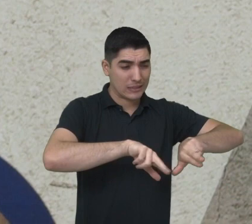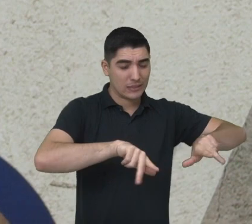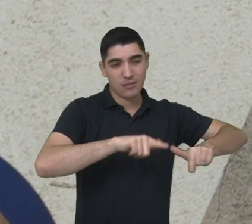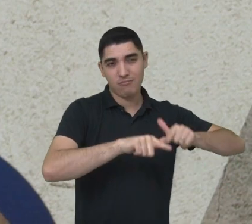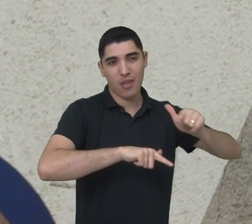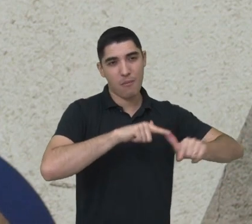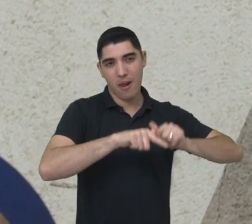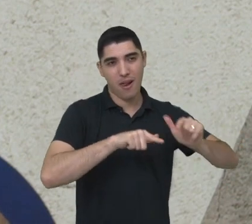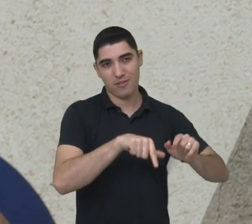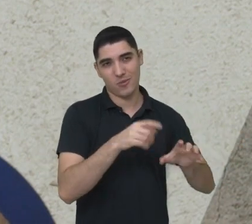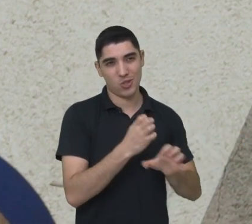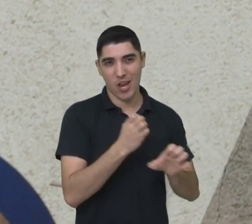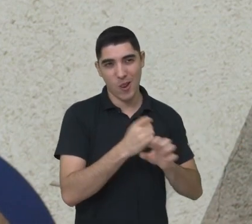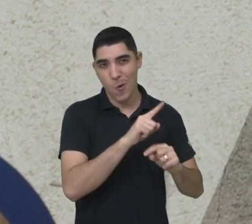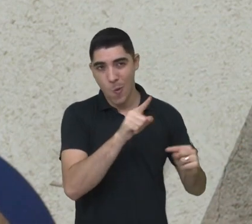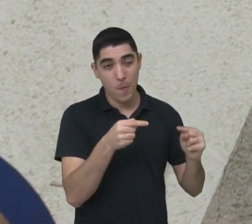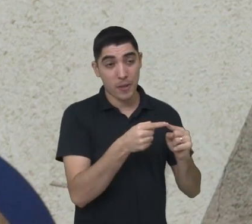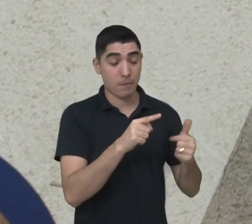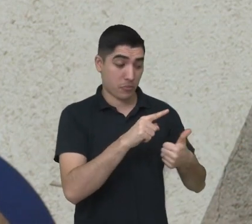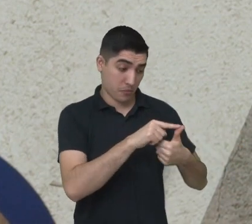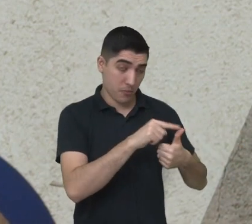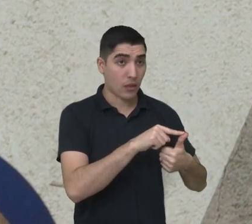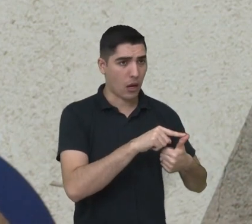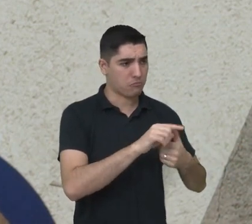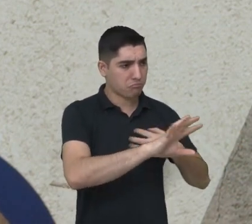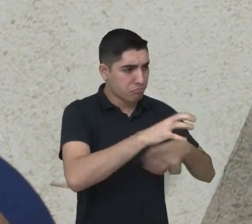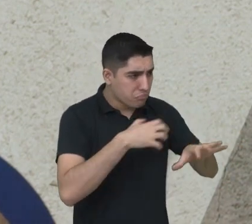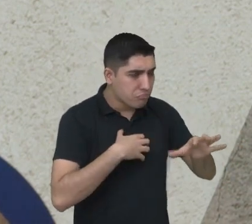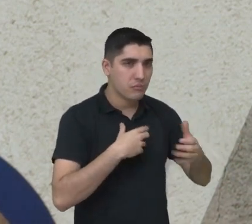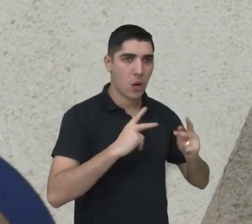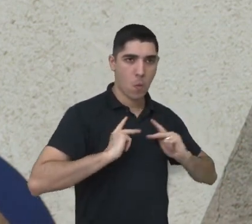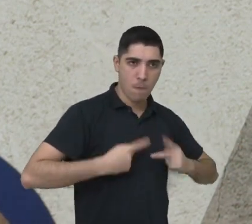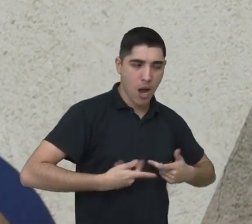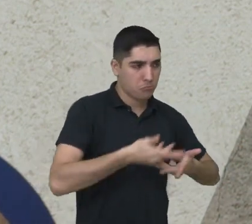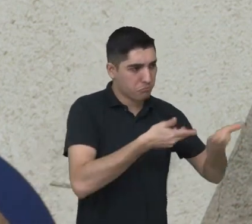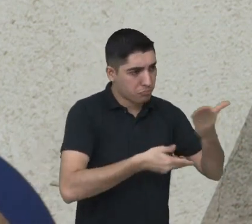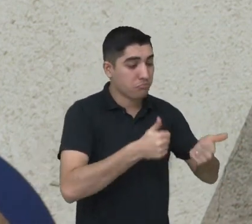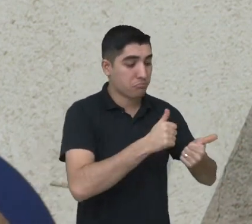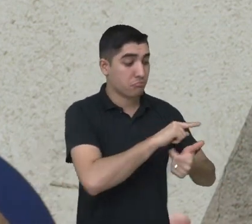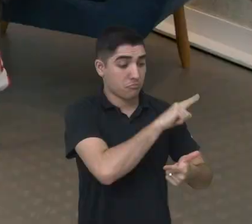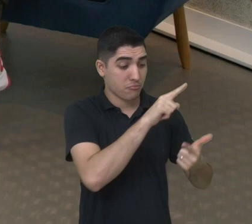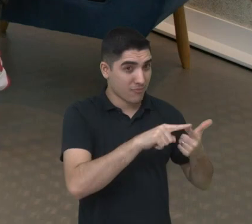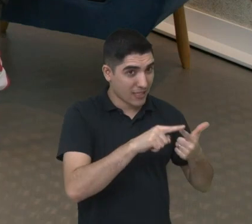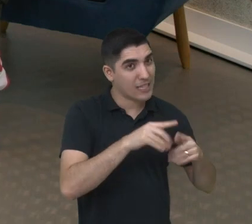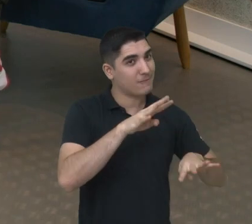não só ele ser resiliente, mas ele precisa também gostar bastante aí